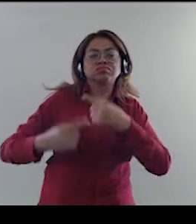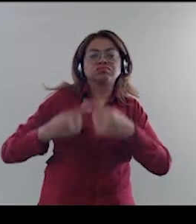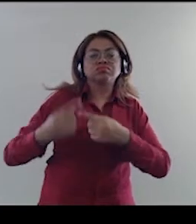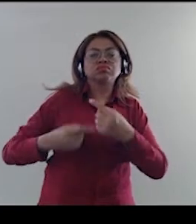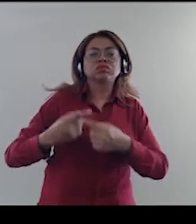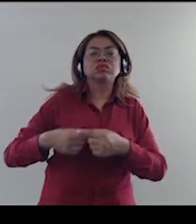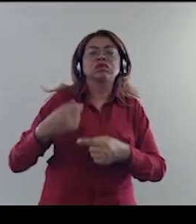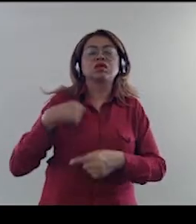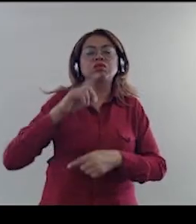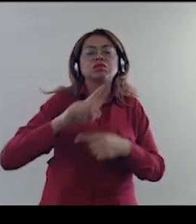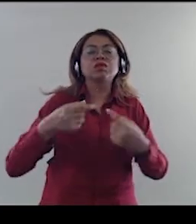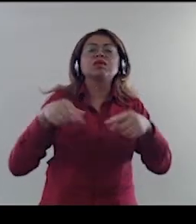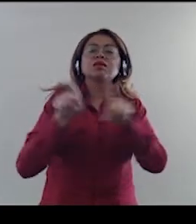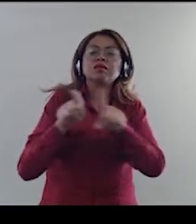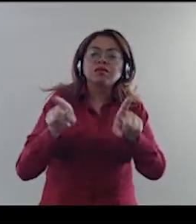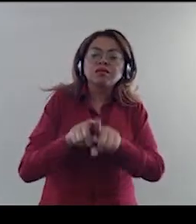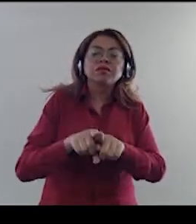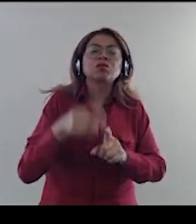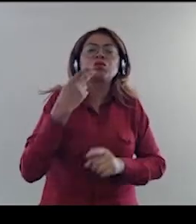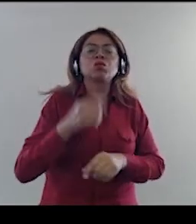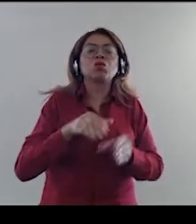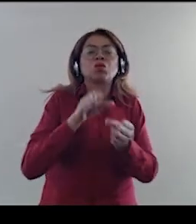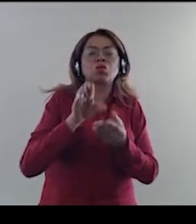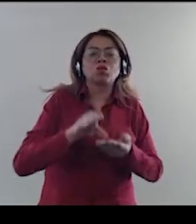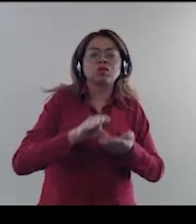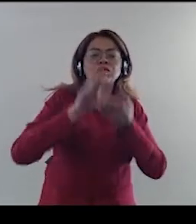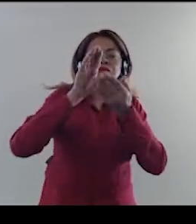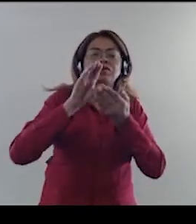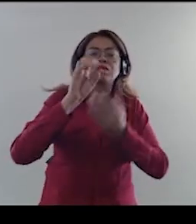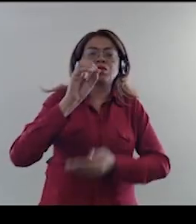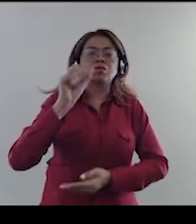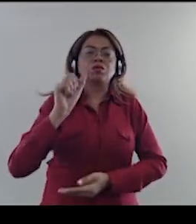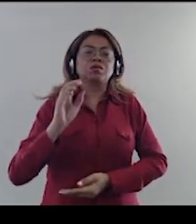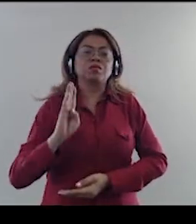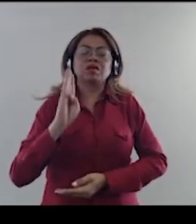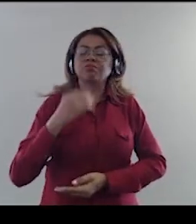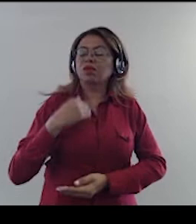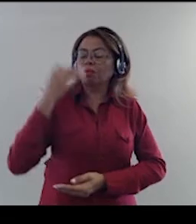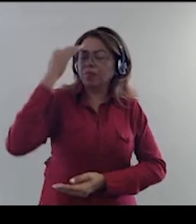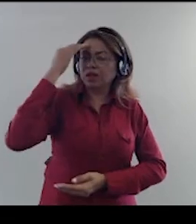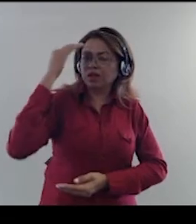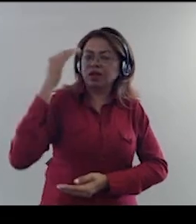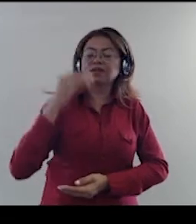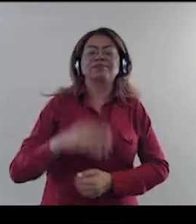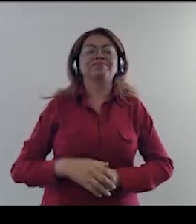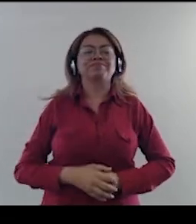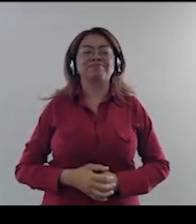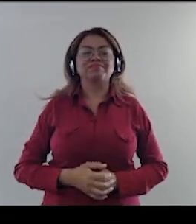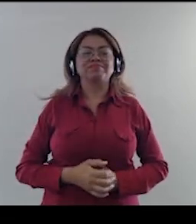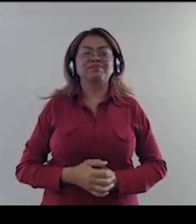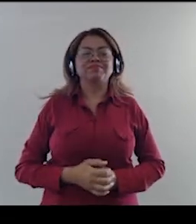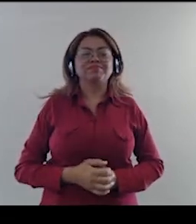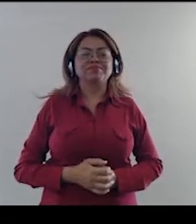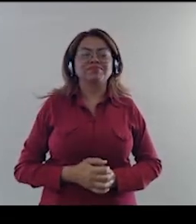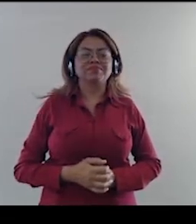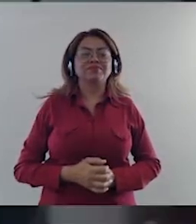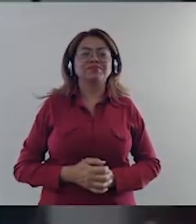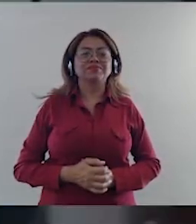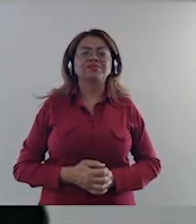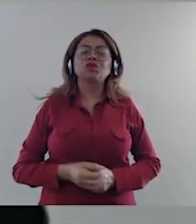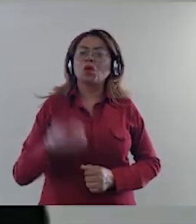do Conselho Federal da OAB. Professor Paulo Lobo, muito obrigado pela presença. A palavra é sua.